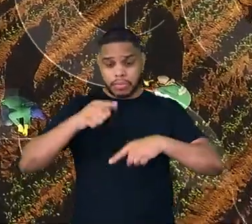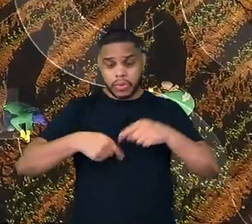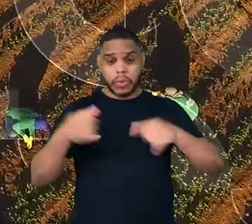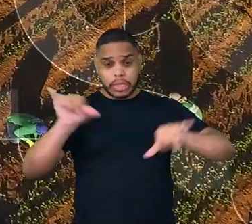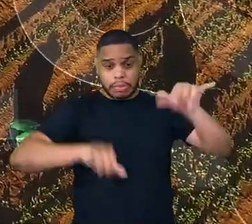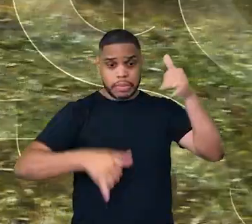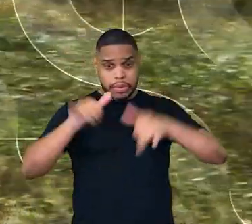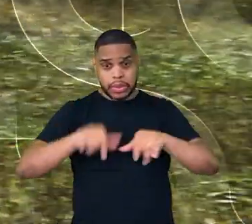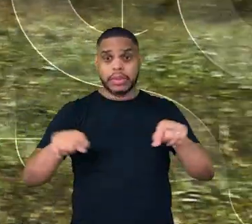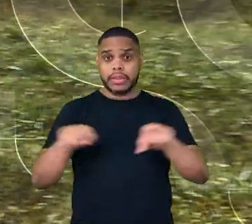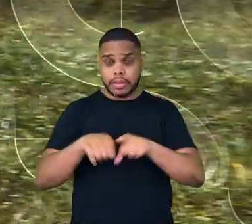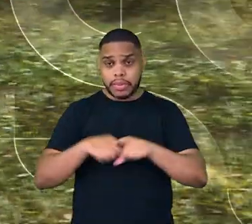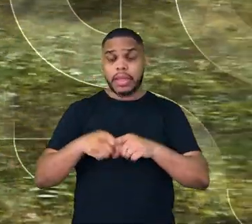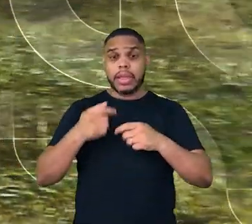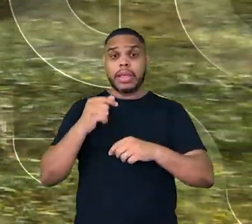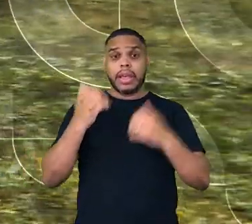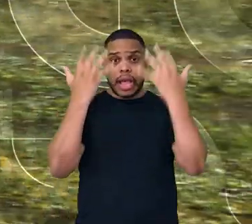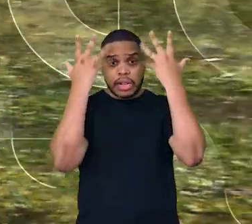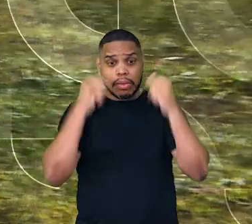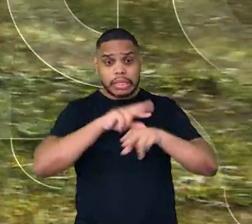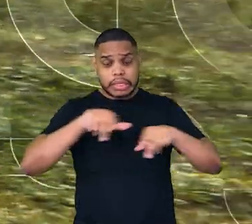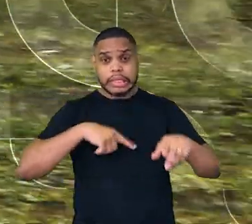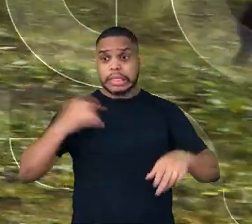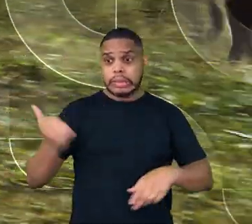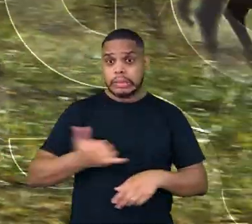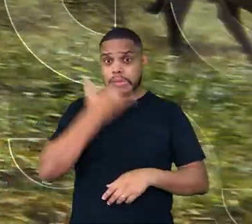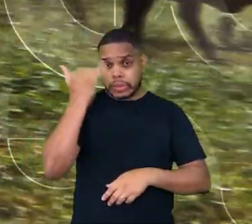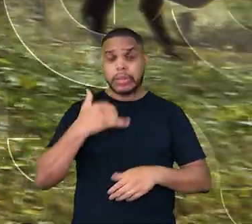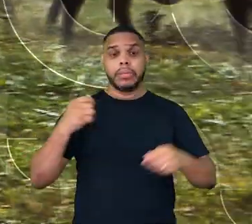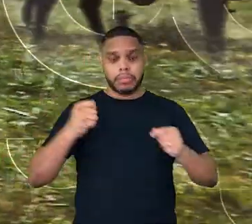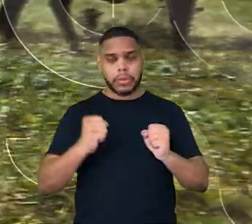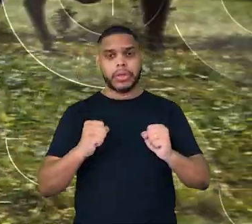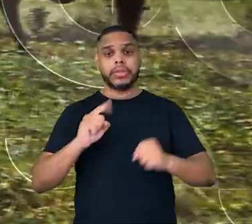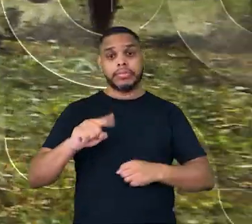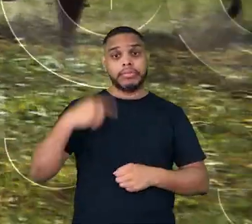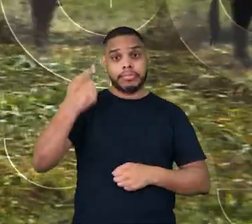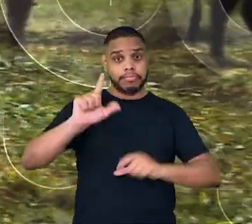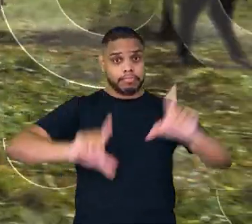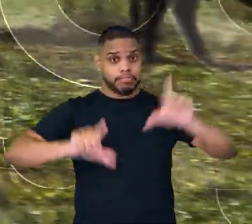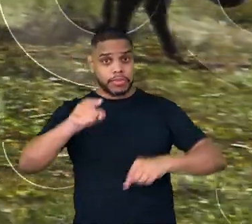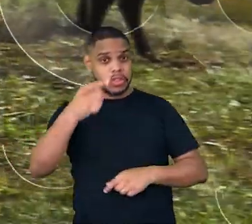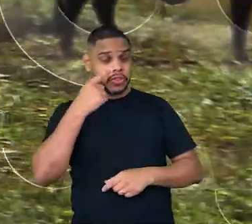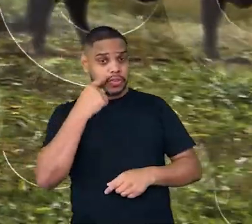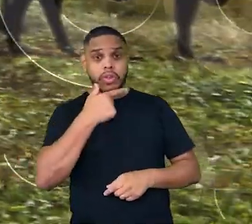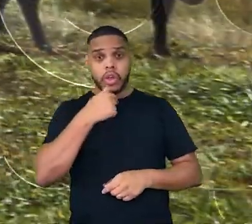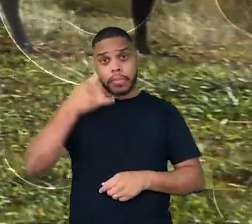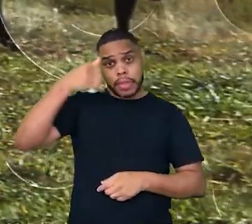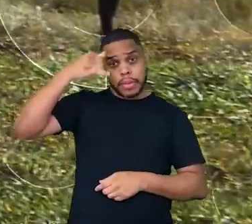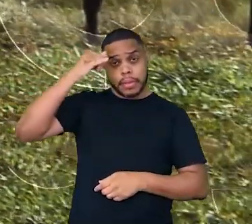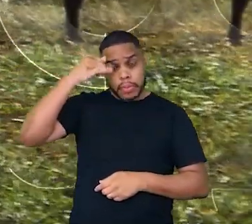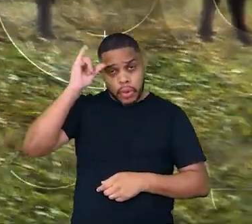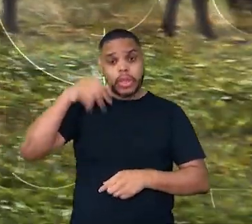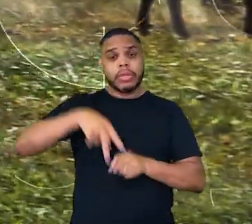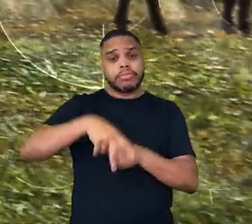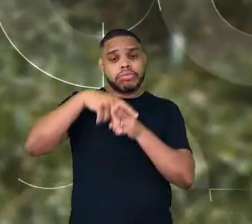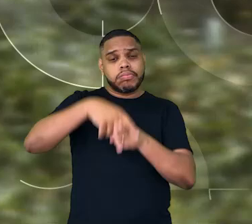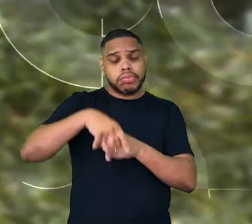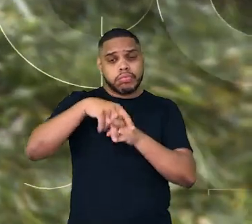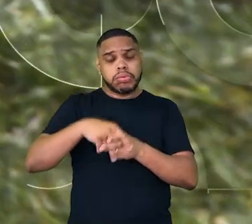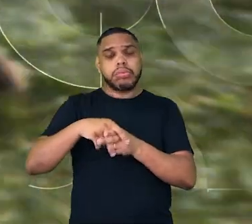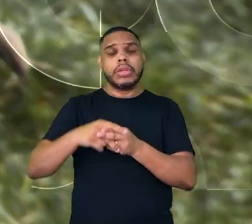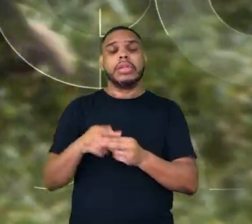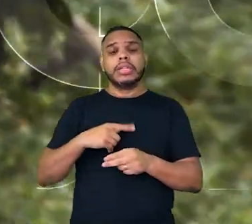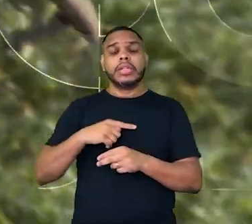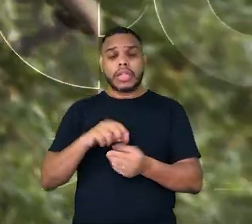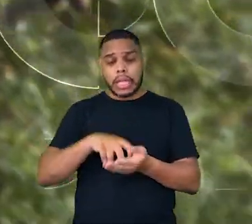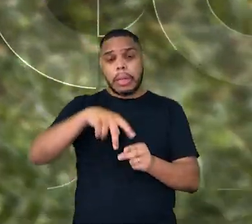produtos químicos e o manejo de animais podem causar acidentes. No próximo bloco, você vai ver o caso de um vaqueiro que deve ser indenizado após